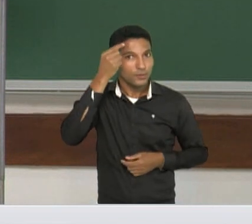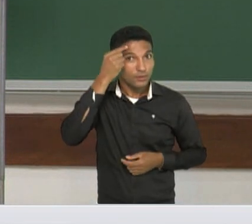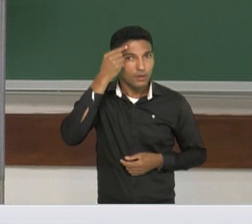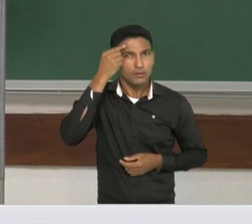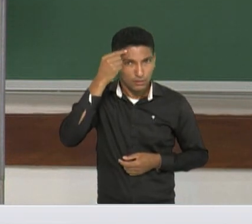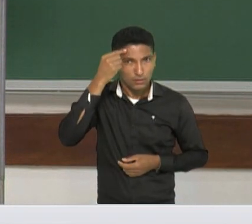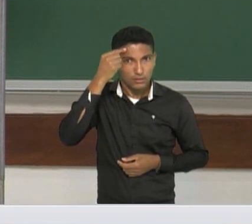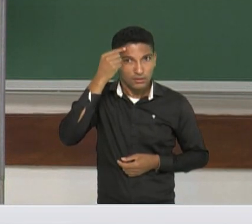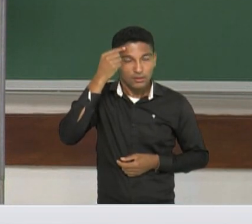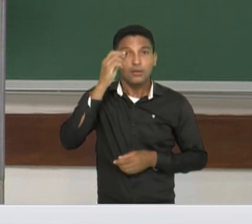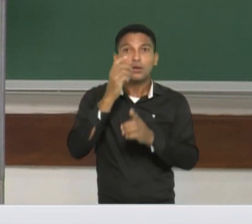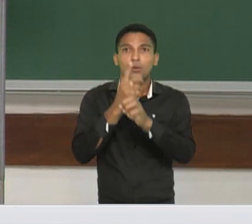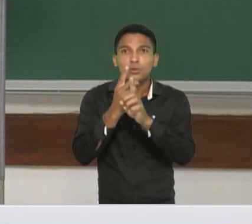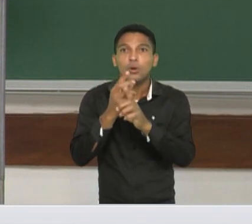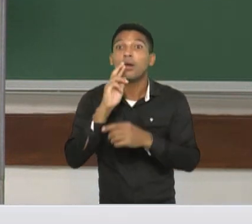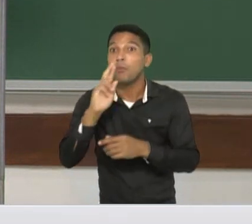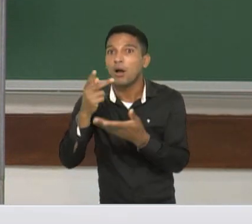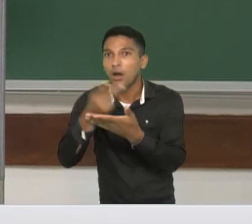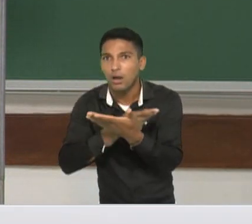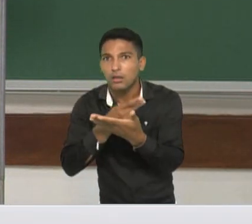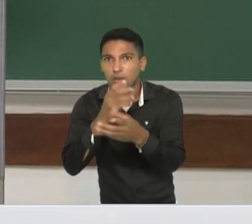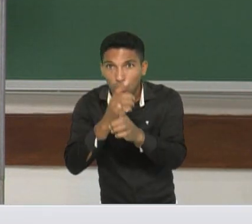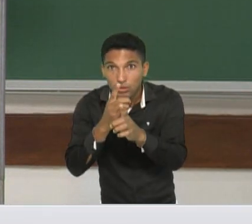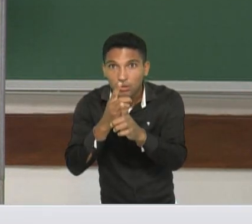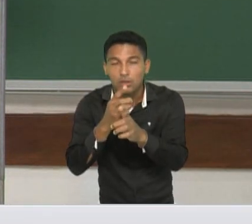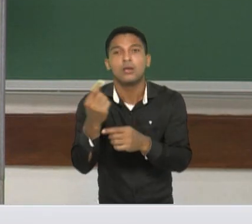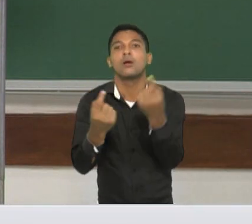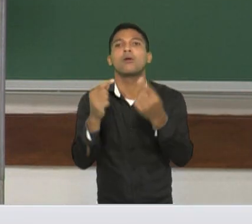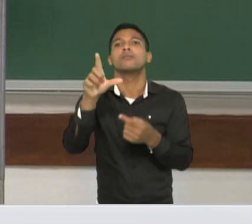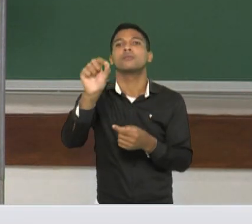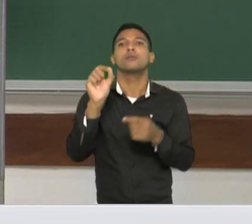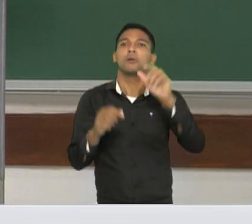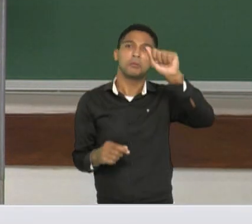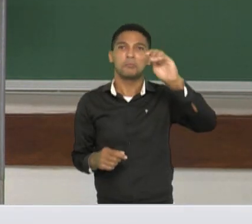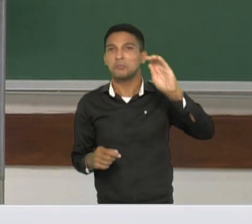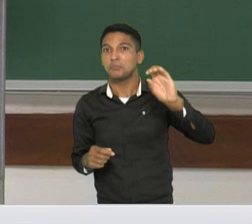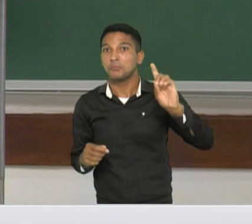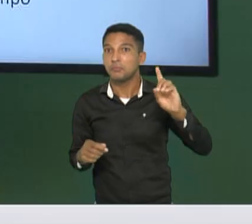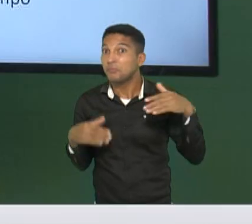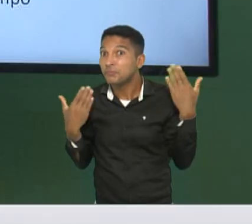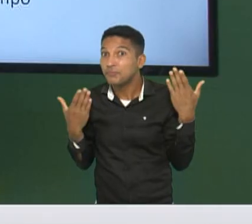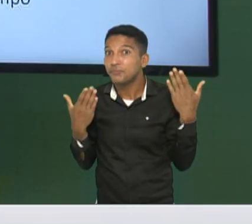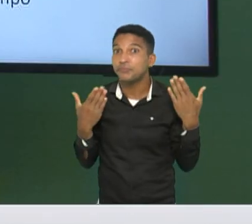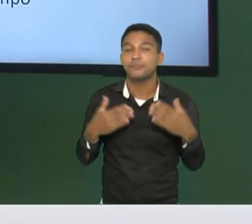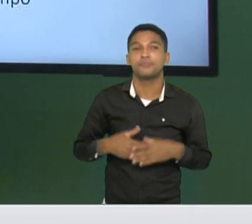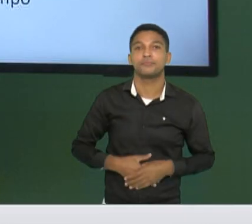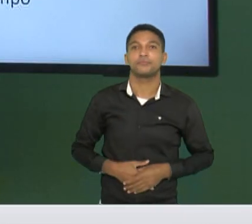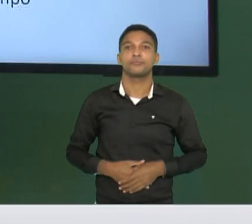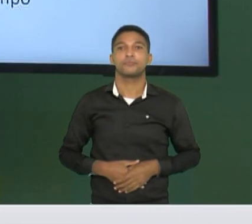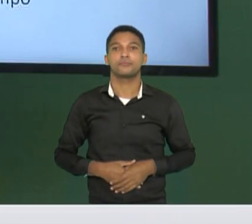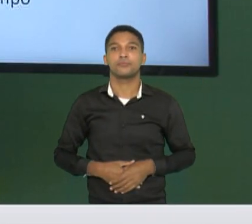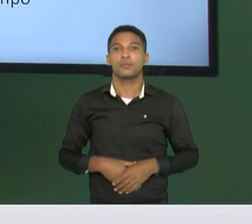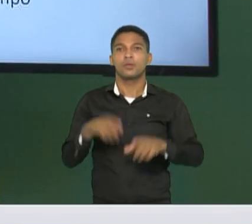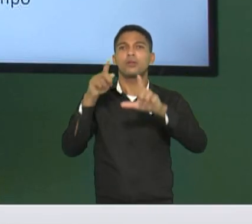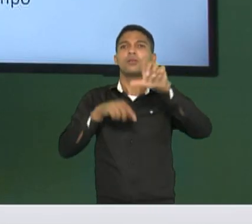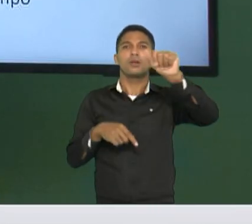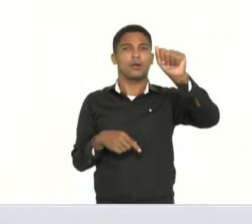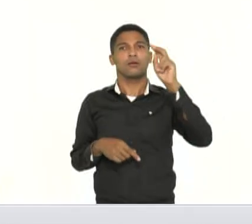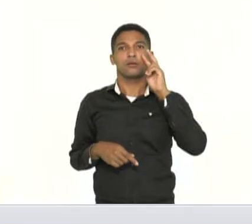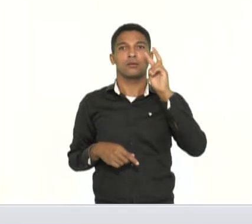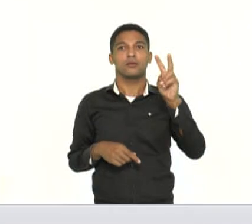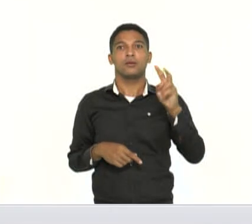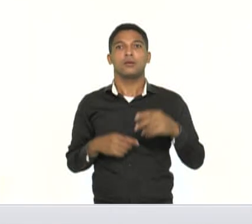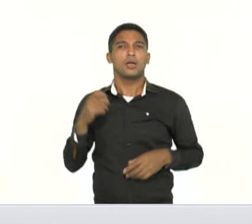Pensou? Encontrou a errada? Qual você marcou? A, B, C ou D? Vamos ler aqui, ó. Letra A diz assim: